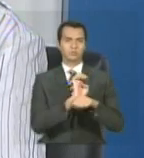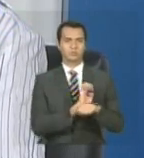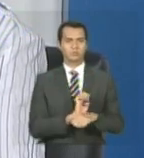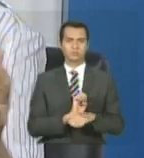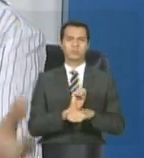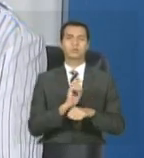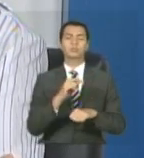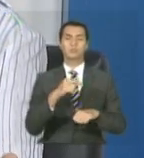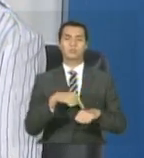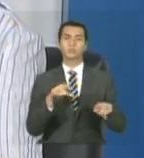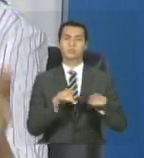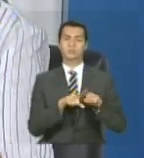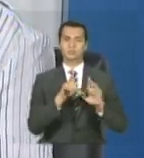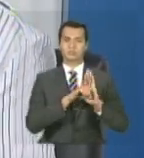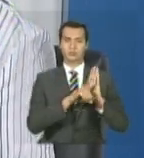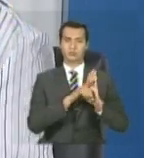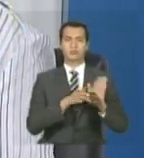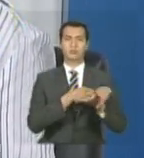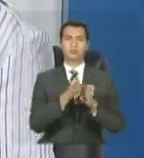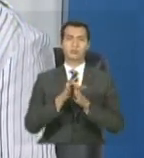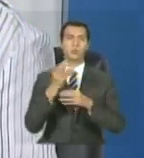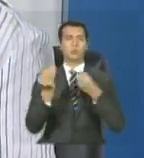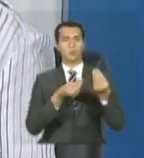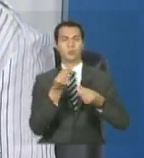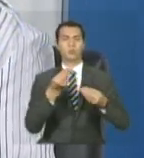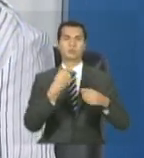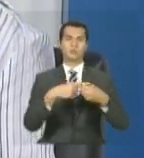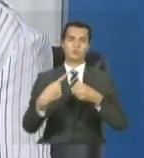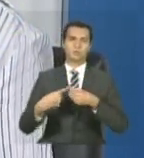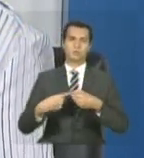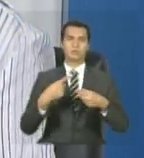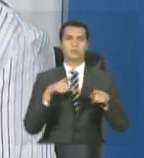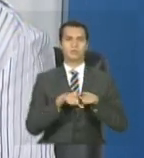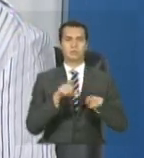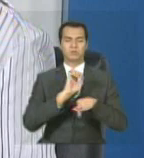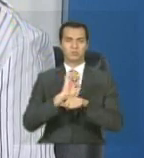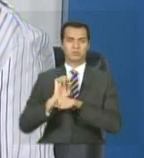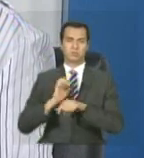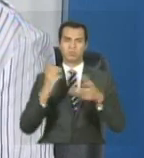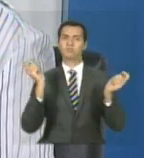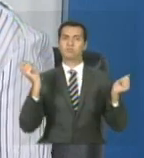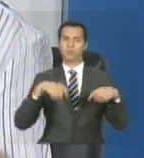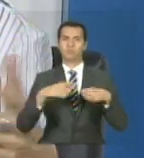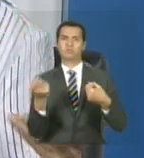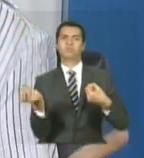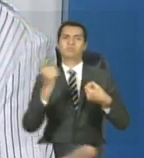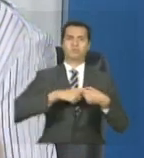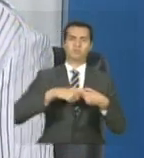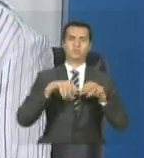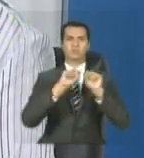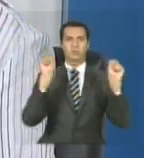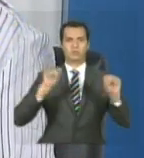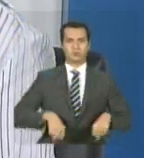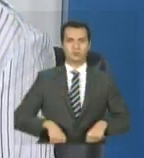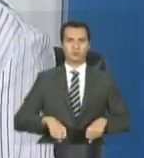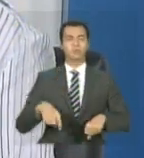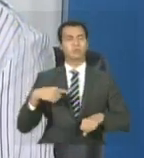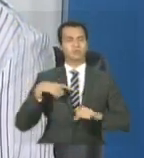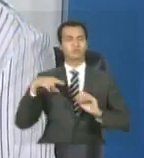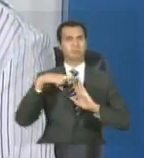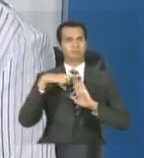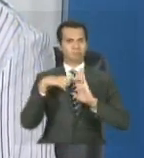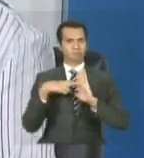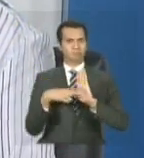os municípios e estados podem aderir ao sistema, né? Então, ter critérios de adesão, tudo isso, né, foi trabalhado